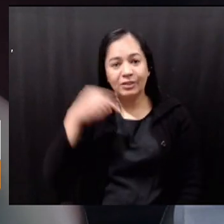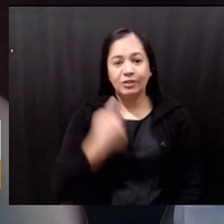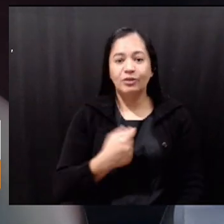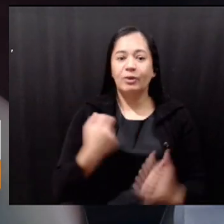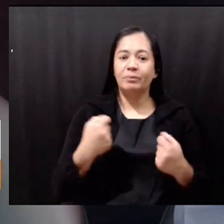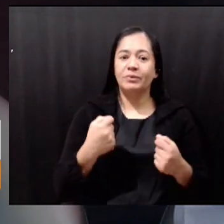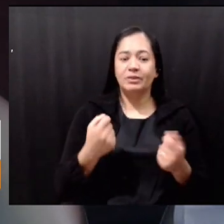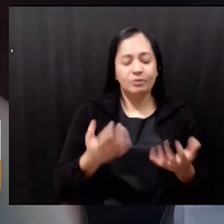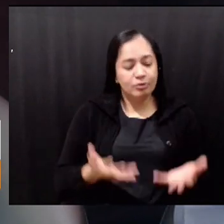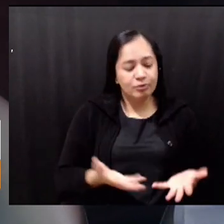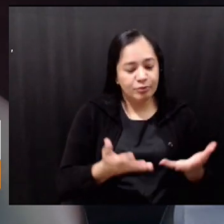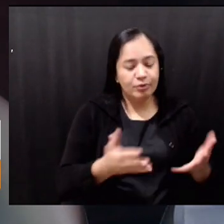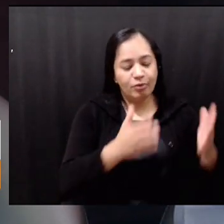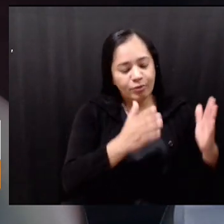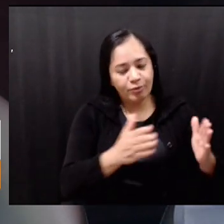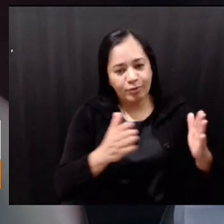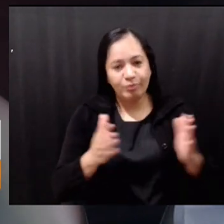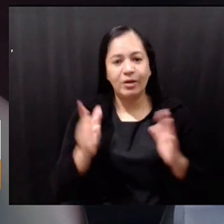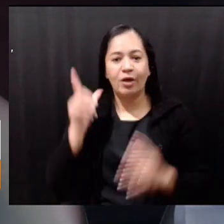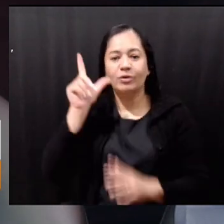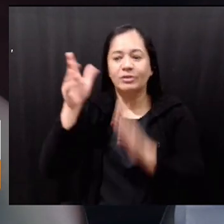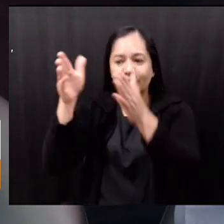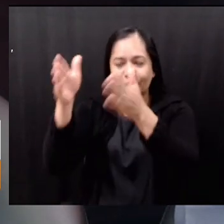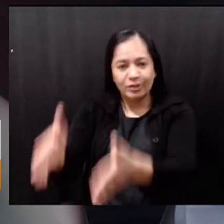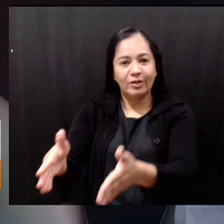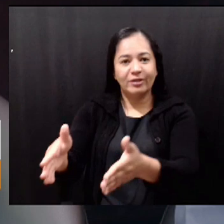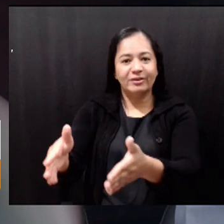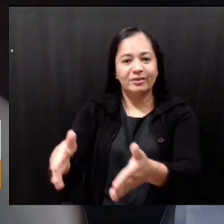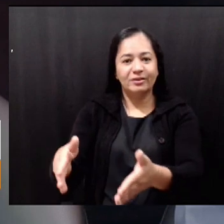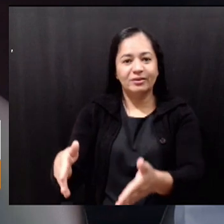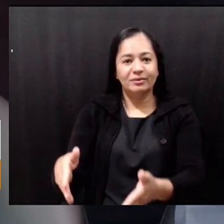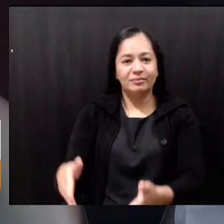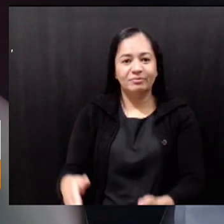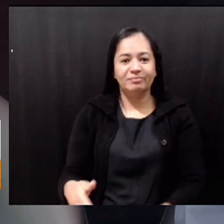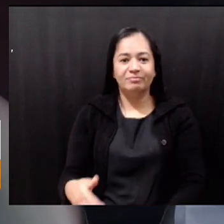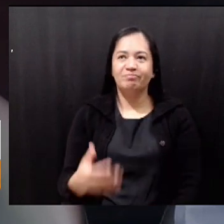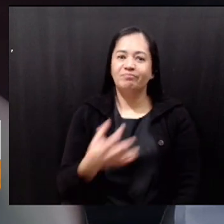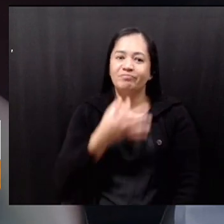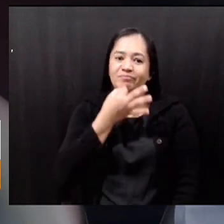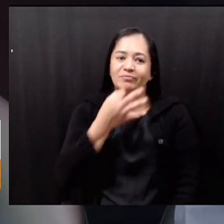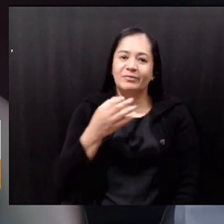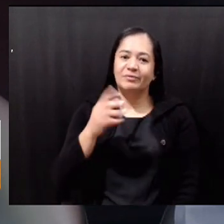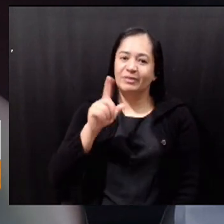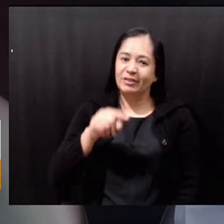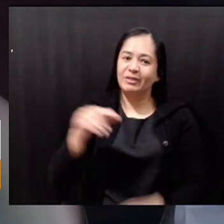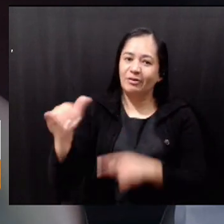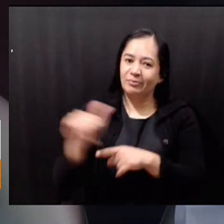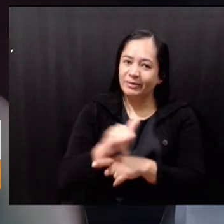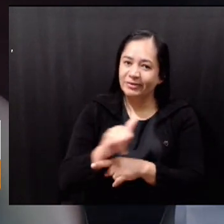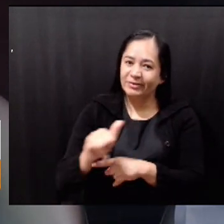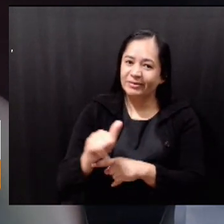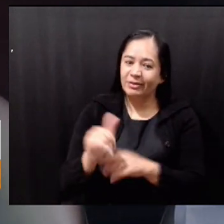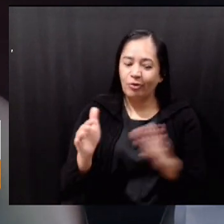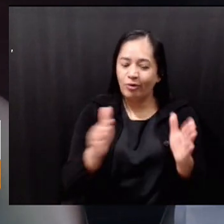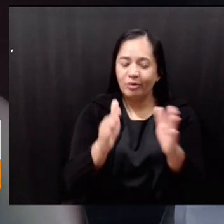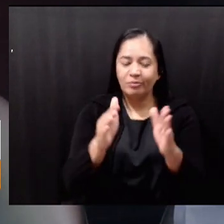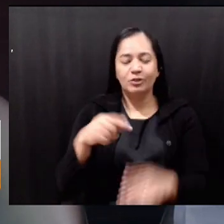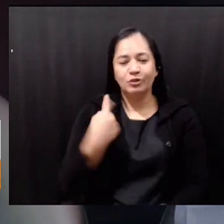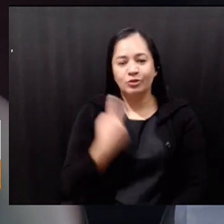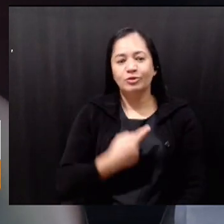chegar onde a gente precisa chegar, acho que é um caminho a ser percorrido por todos nós. Não me